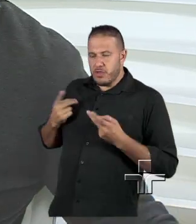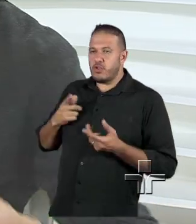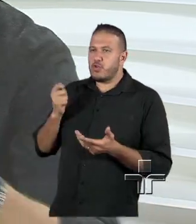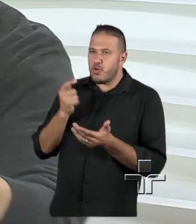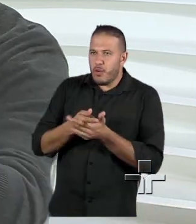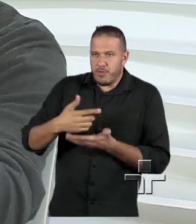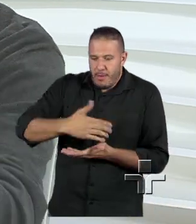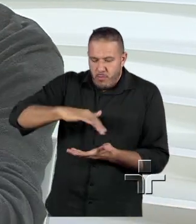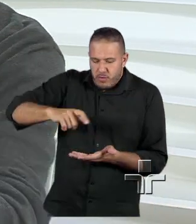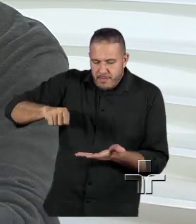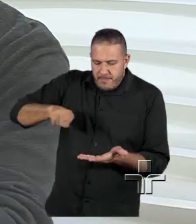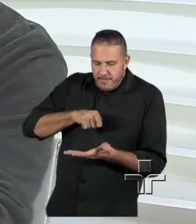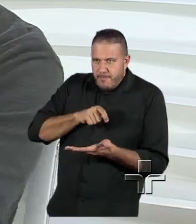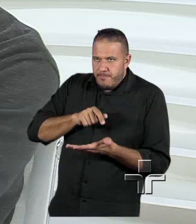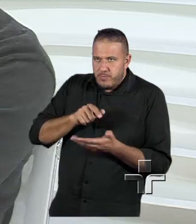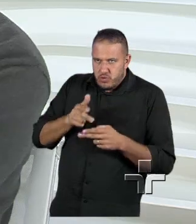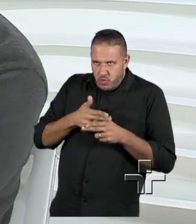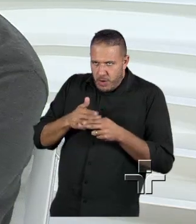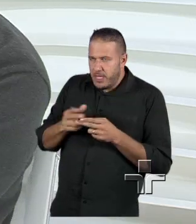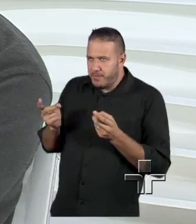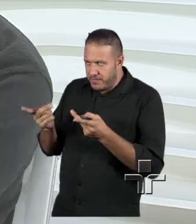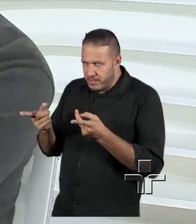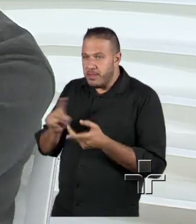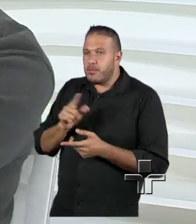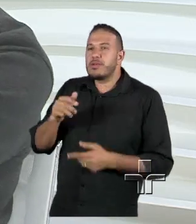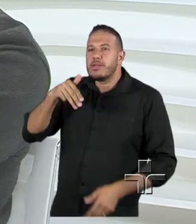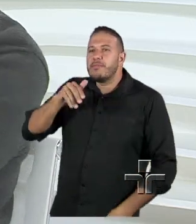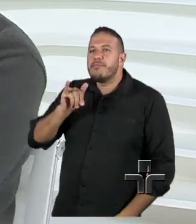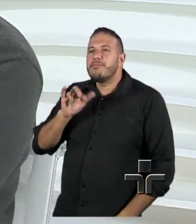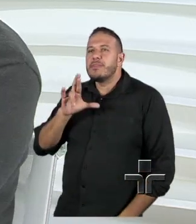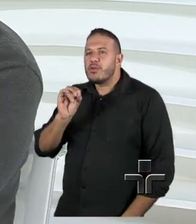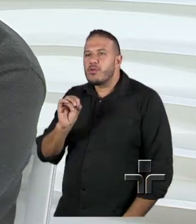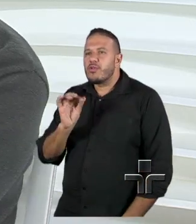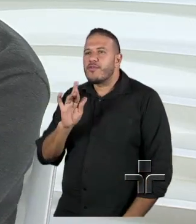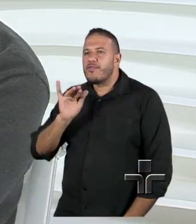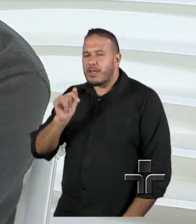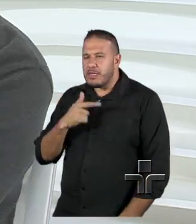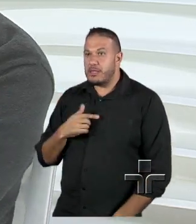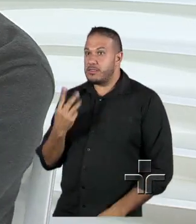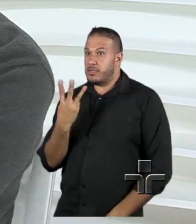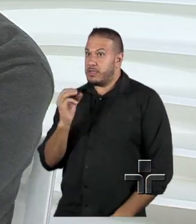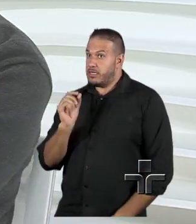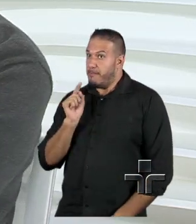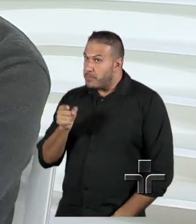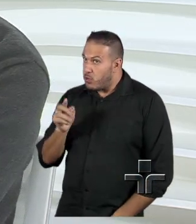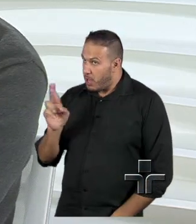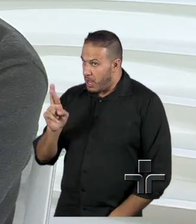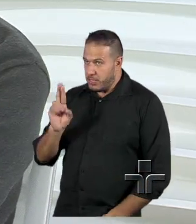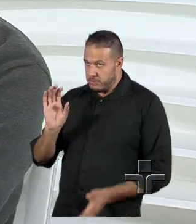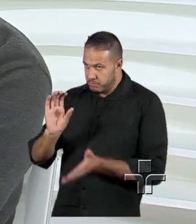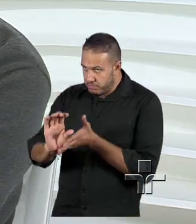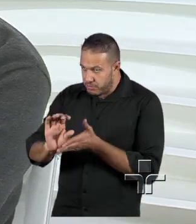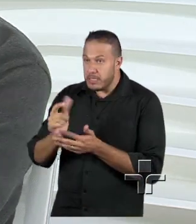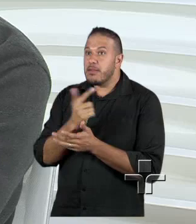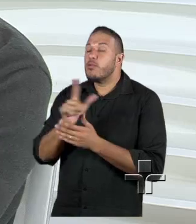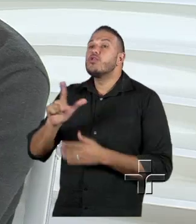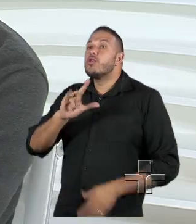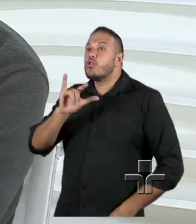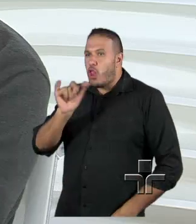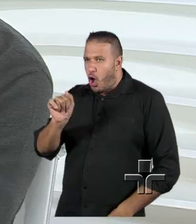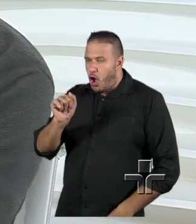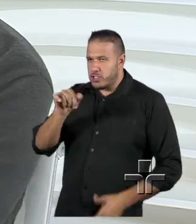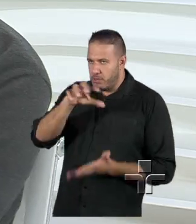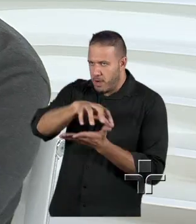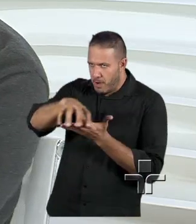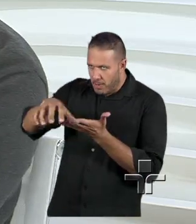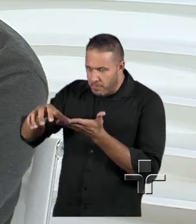com chocolate para revender. Depois temos micro franquias, que é de R$30 mil, e depois lojas, que são franquias,